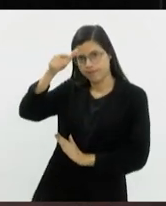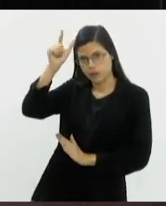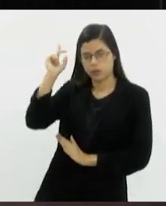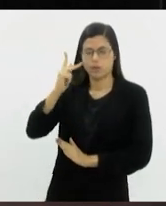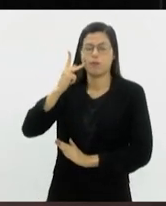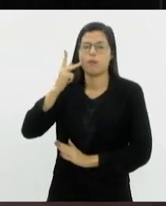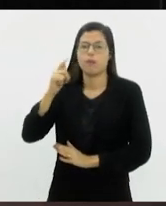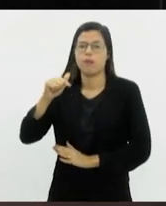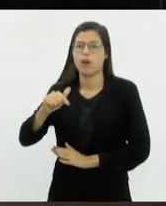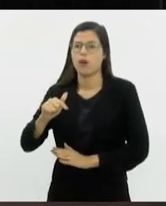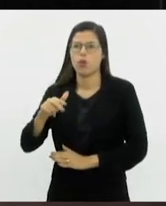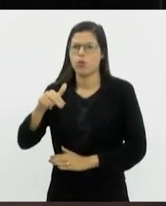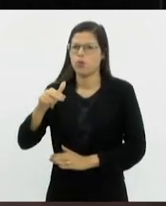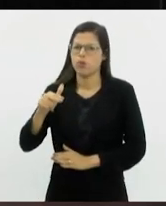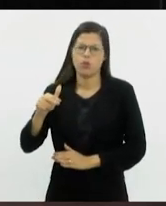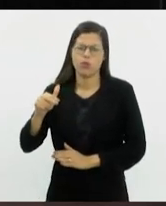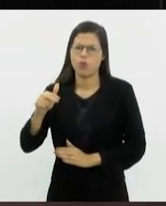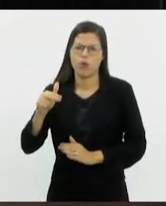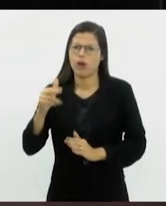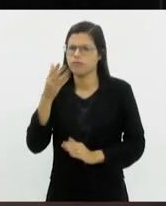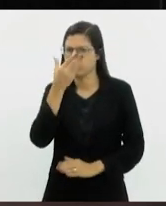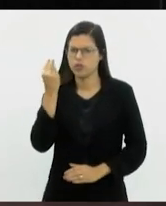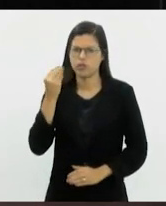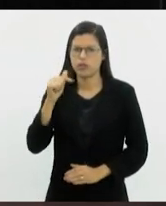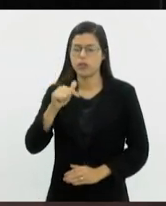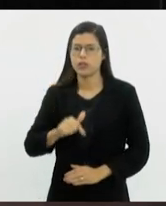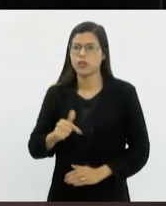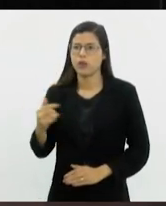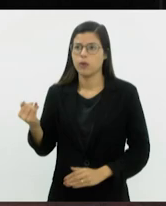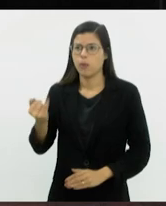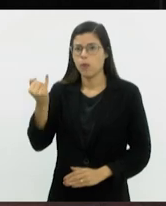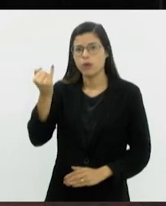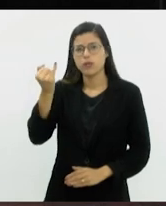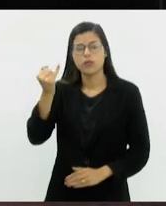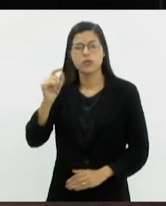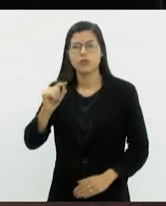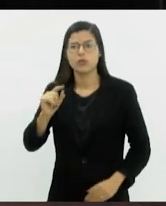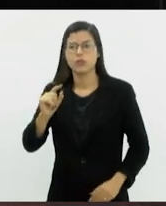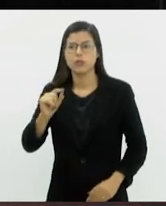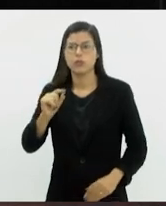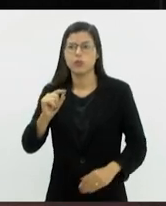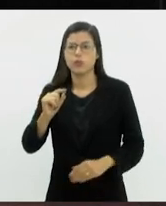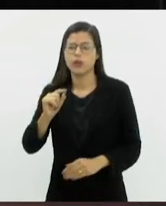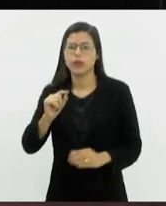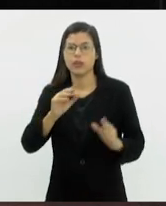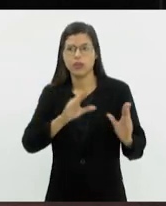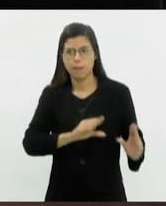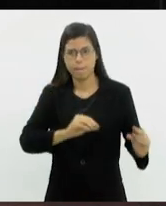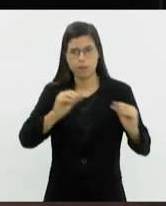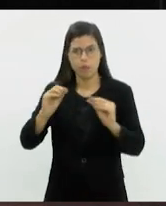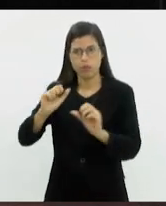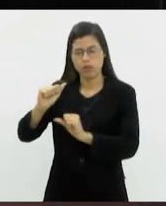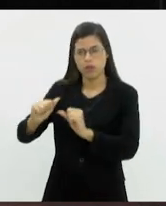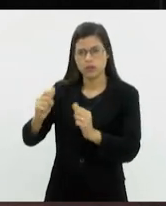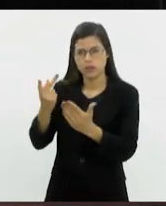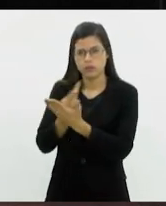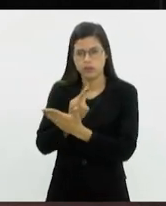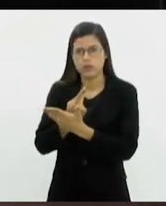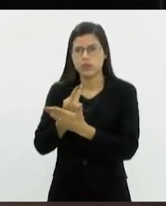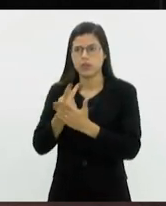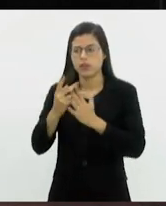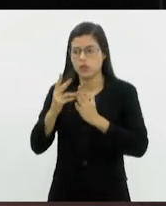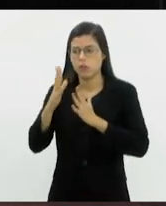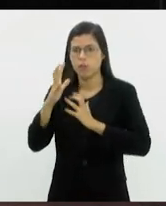nunca saíram do nosso radar. A importância da migração que, nesse momento, está acontecendo, e foi uma luta, uma briga